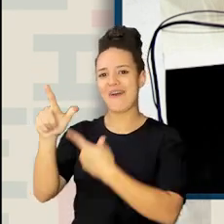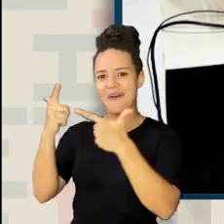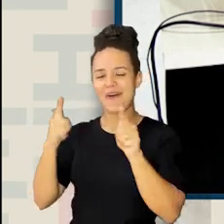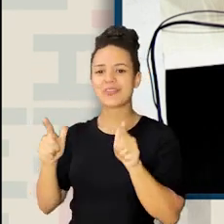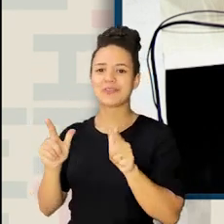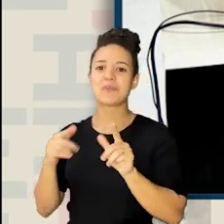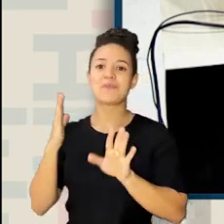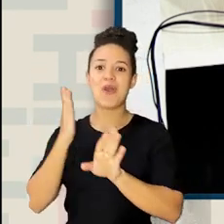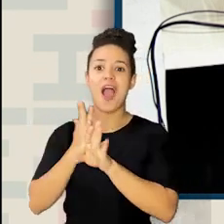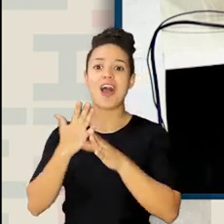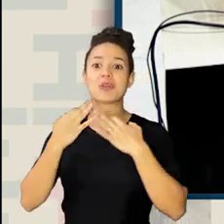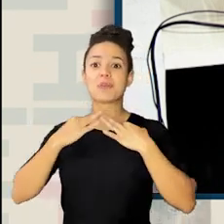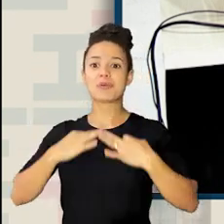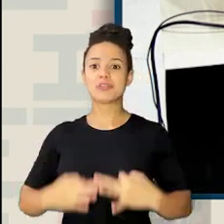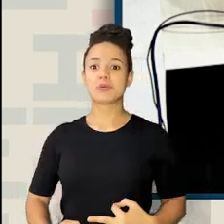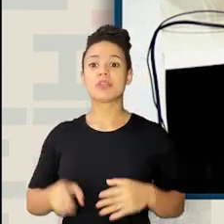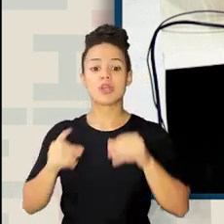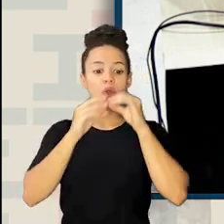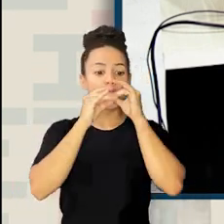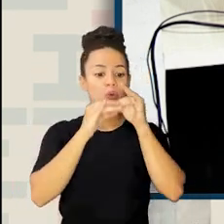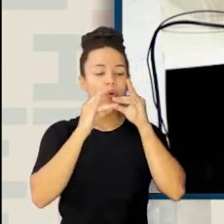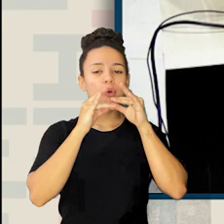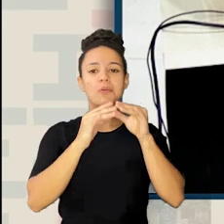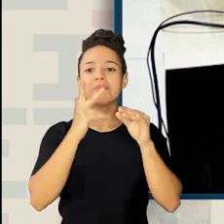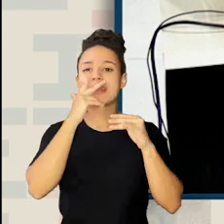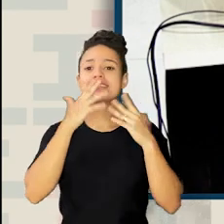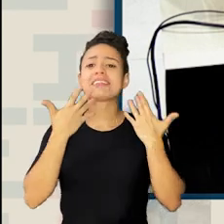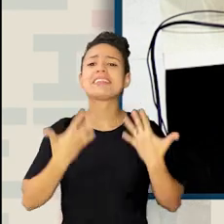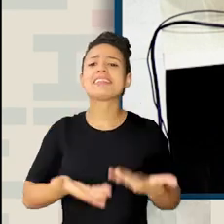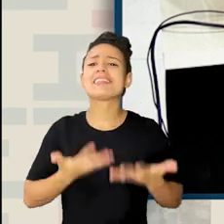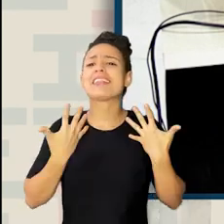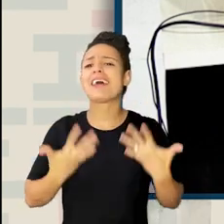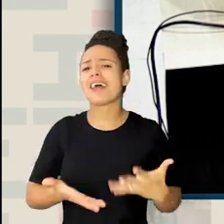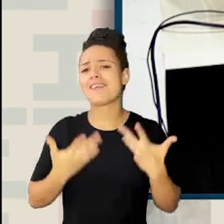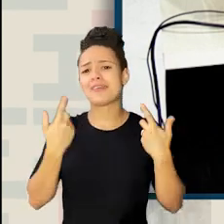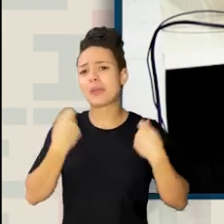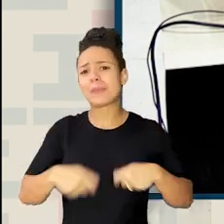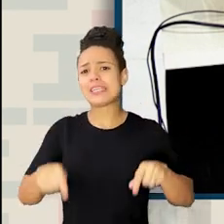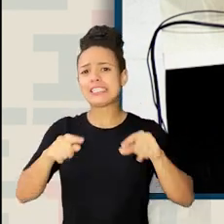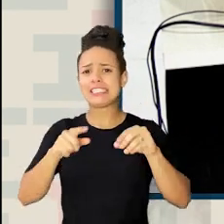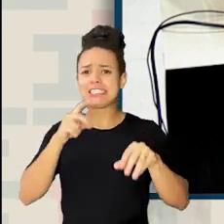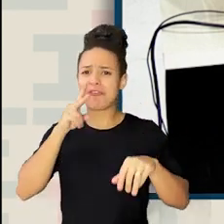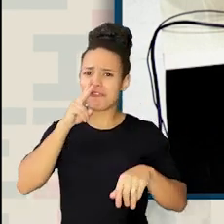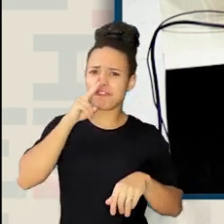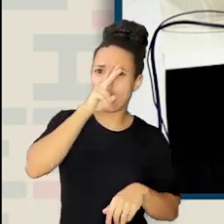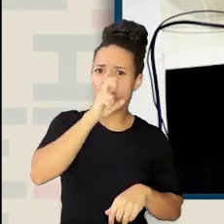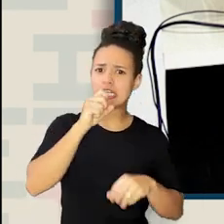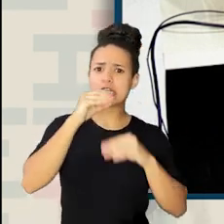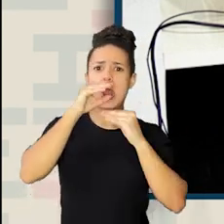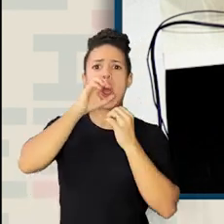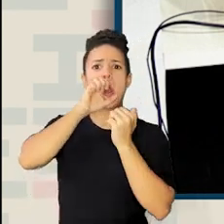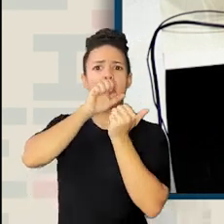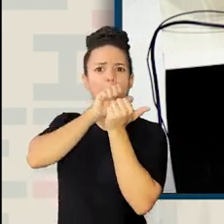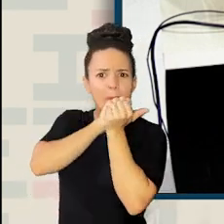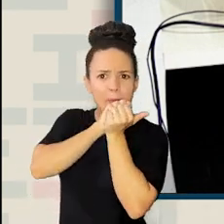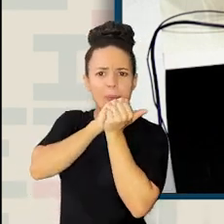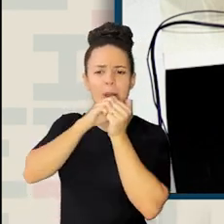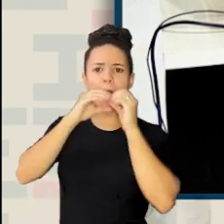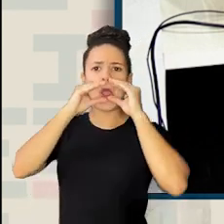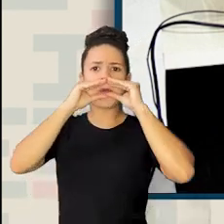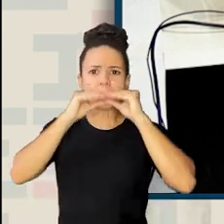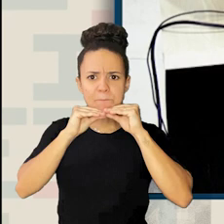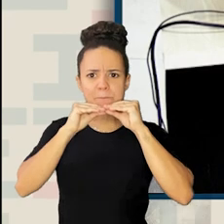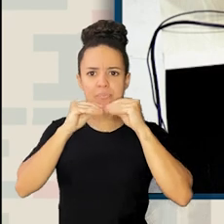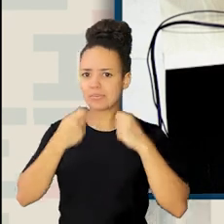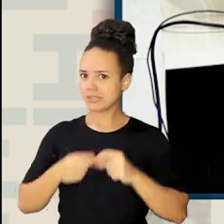flauta doce, ela é bem mais orgânica nesse sentido, tá? Não tem que fazer pressão nenhuma no lábio, não precisa de pressão no